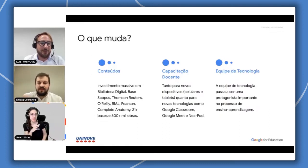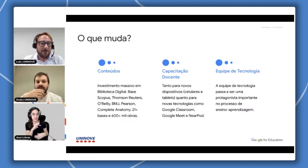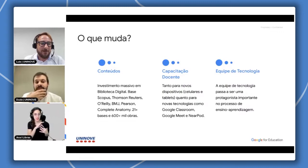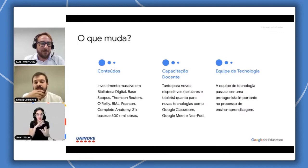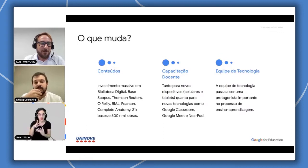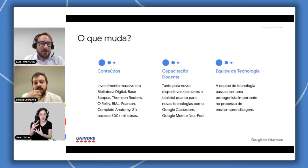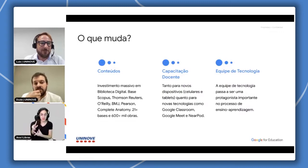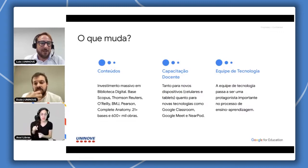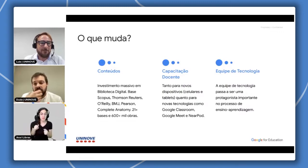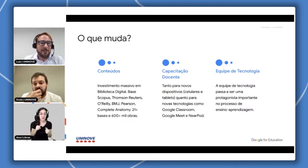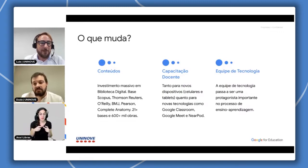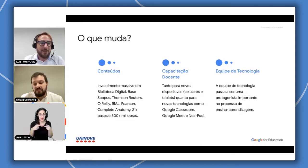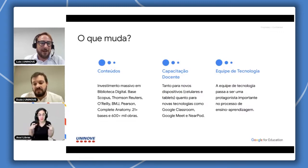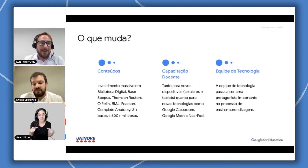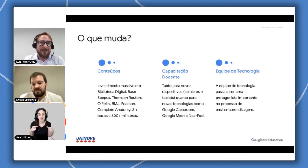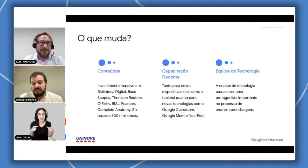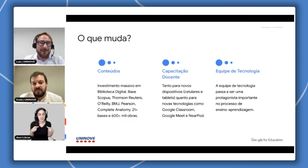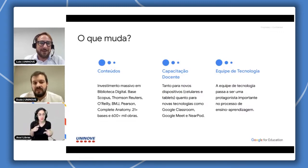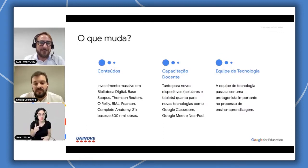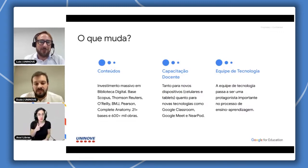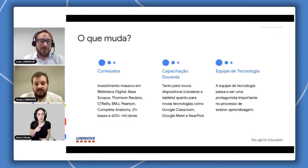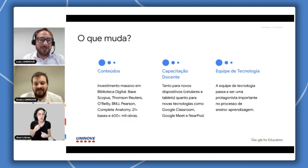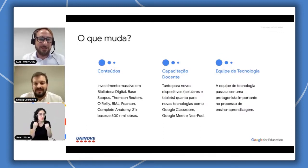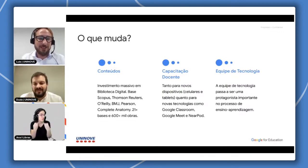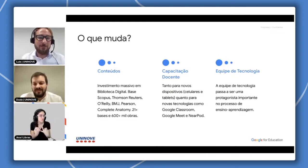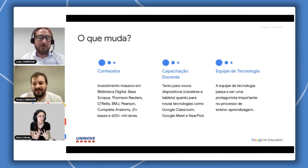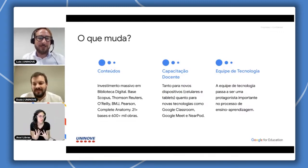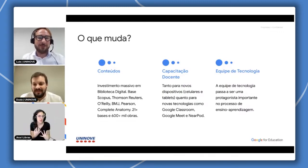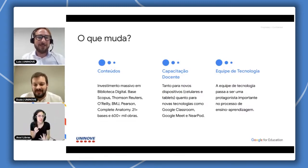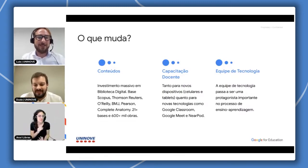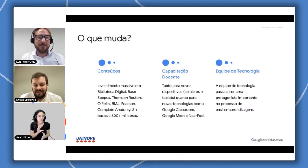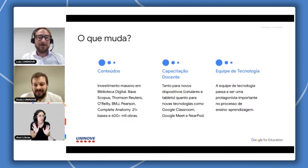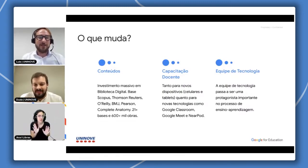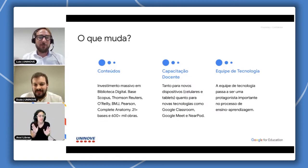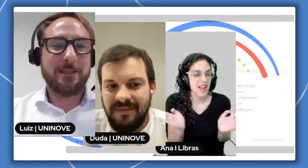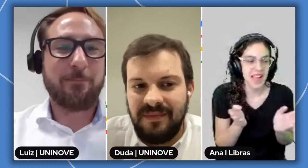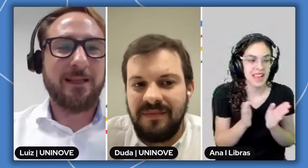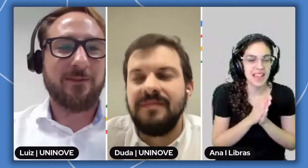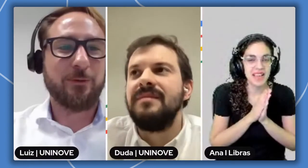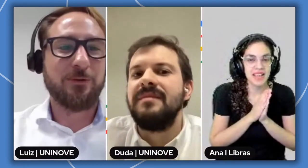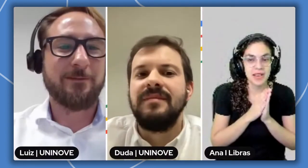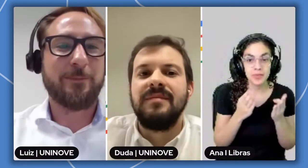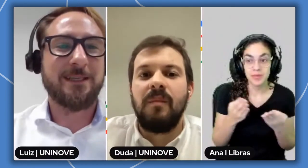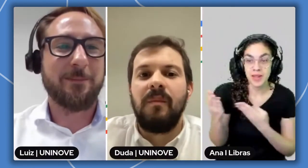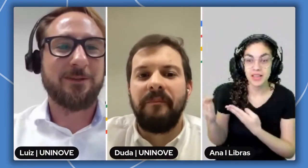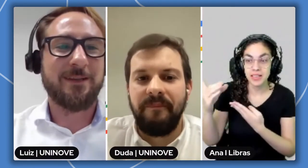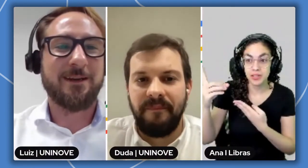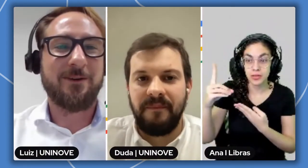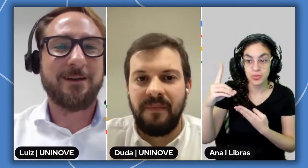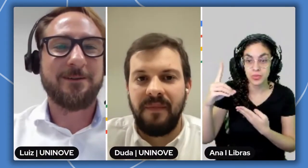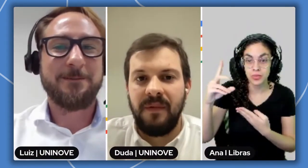gigante, que eu acho que não dá nem para explicar as inovações que a gente acaba fazendo aqui, né? Então, eu vou passar a palavra para o Duda no